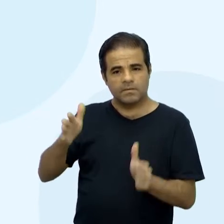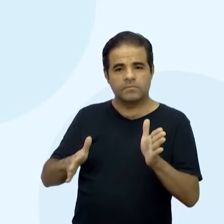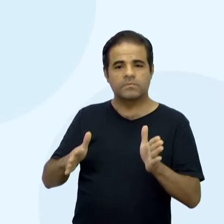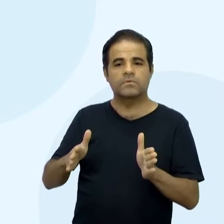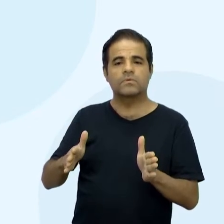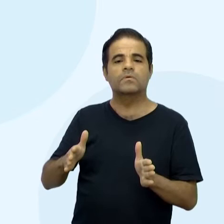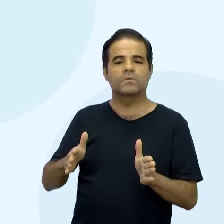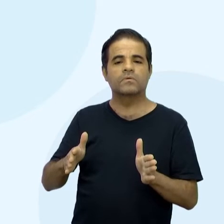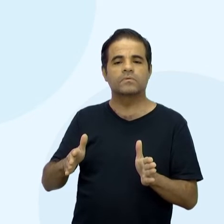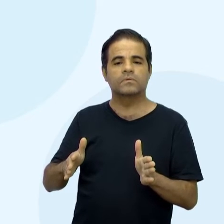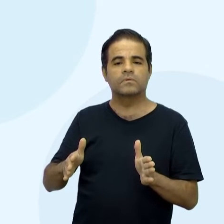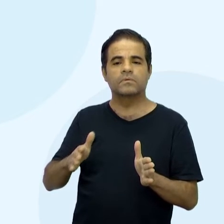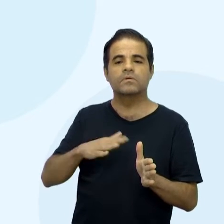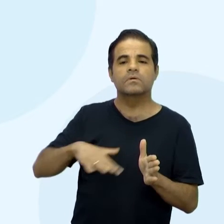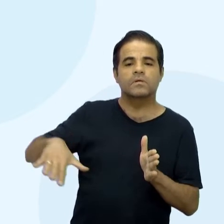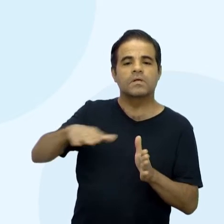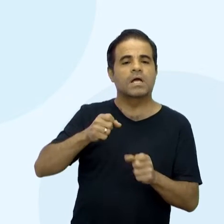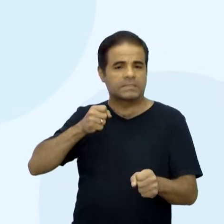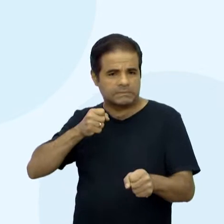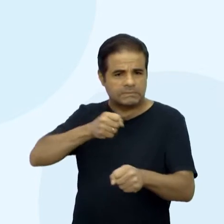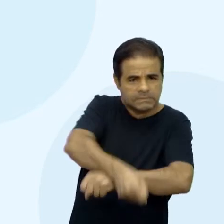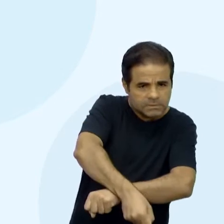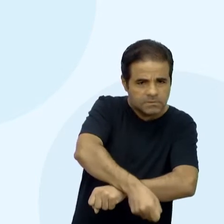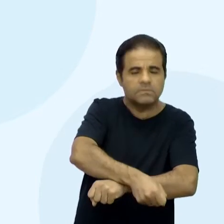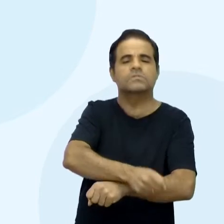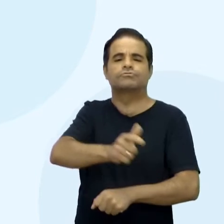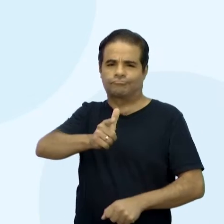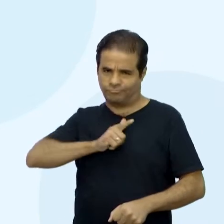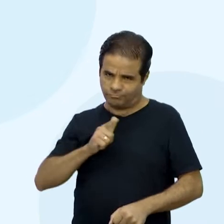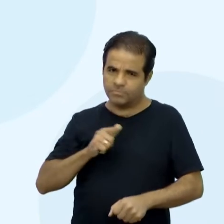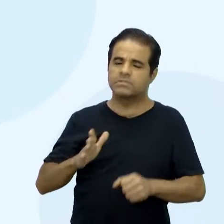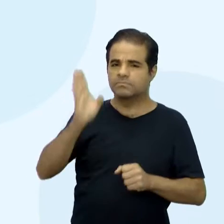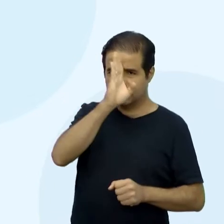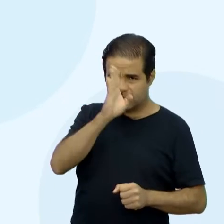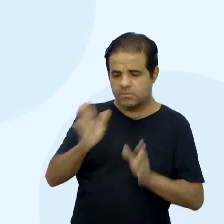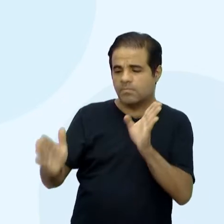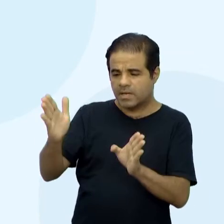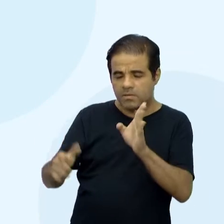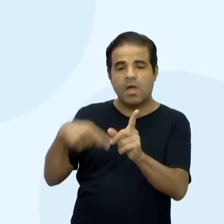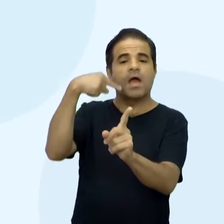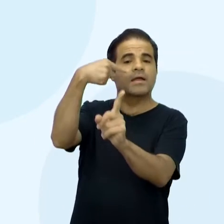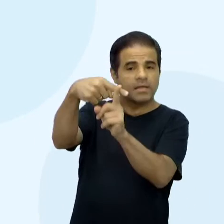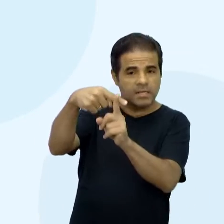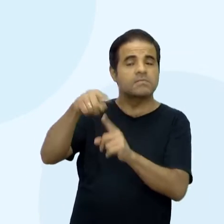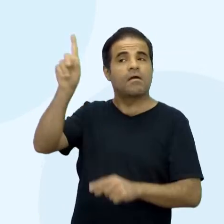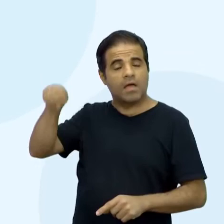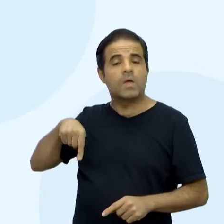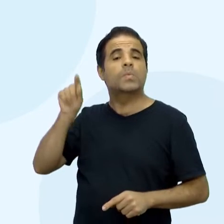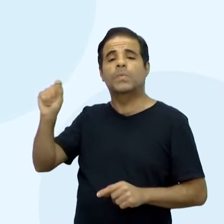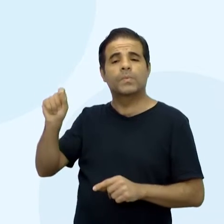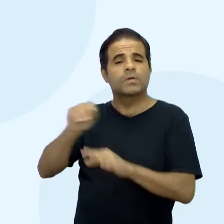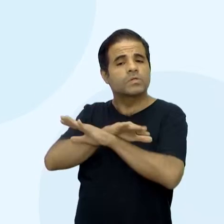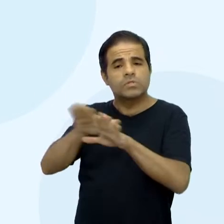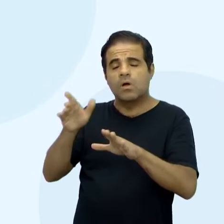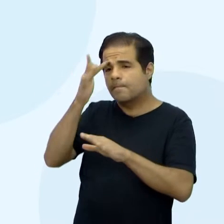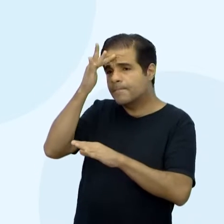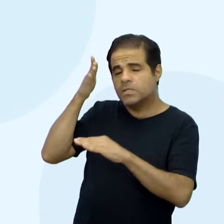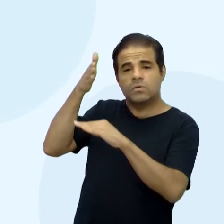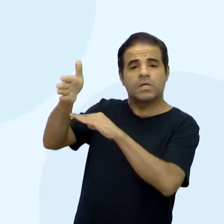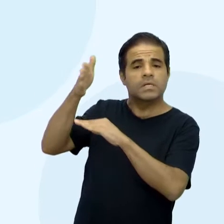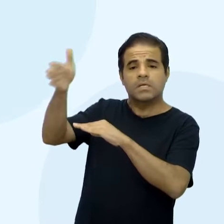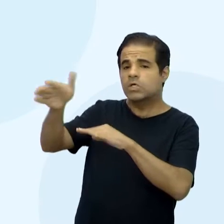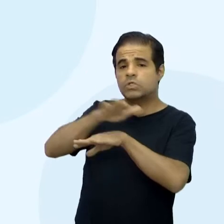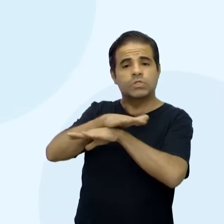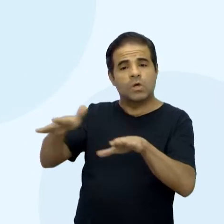No período, né, em que a escravidão ainda vigorava no Brasil, a igreja era apenas frequentada